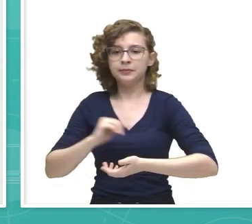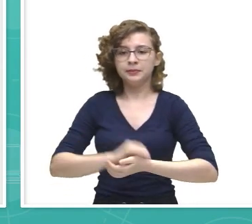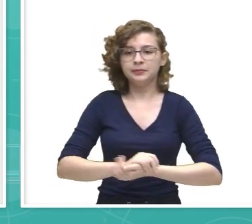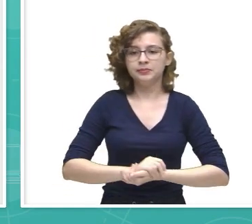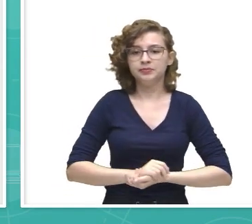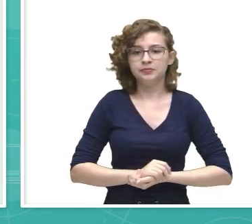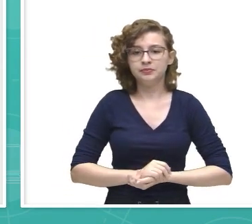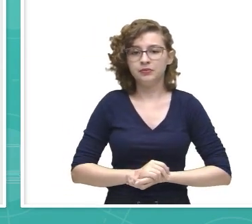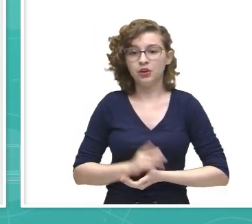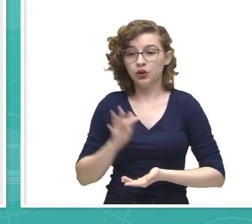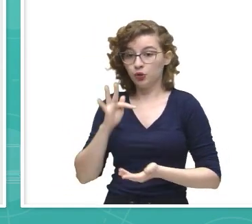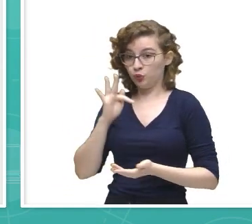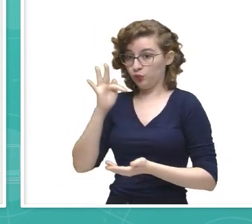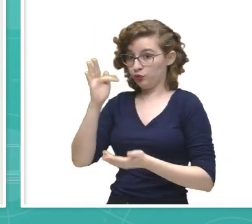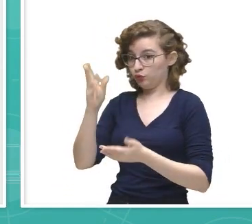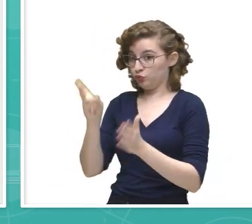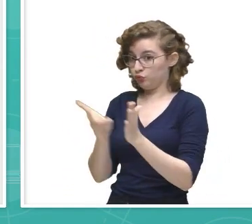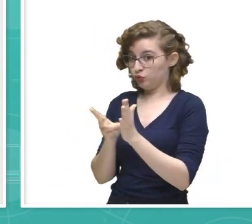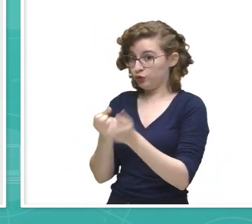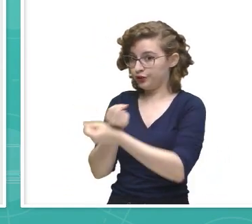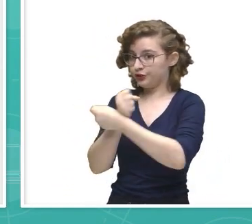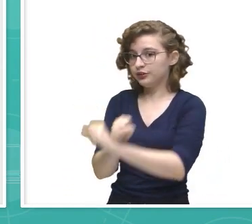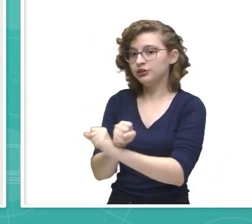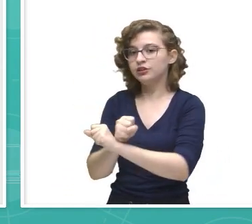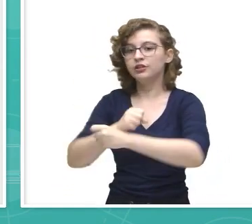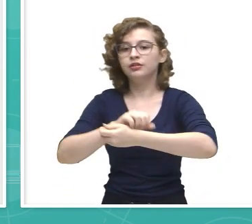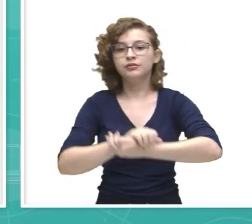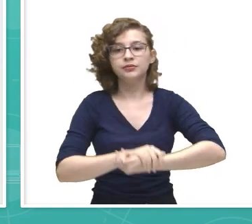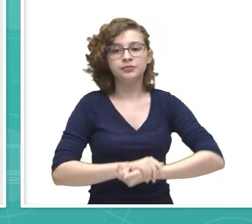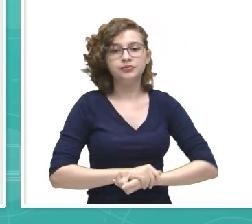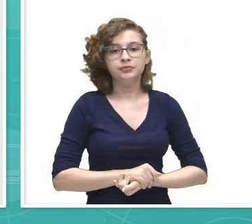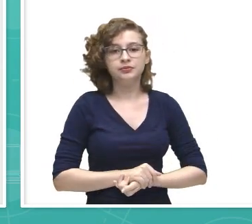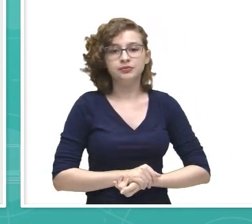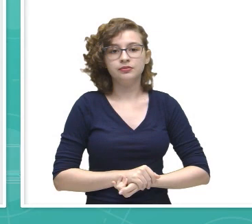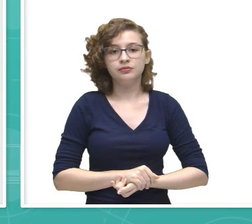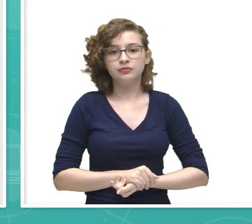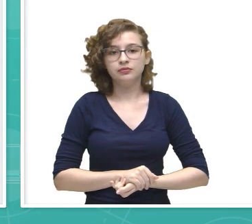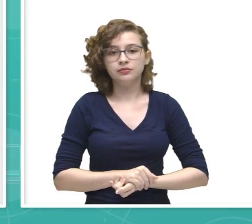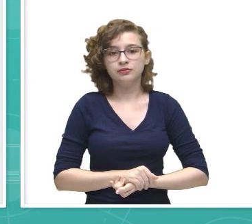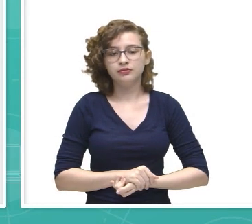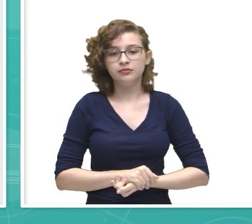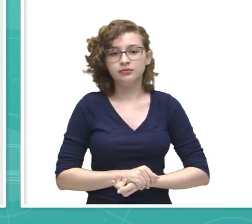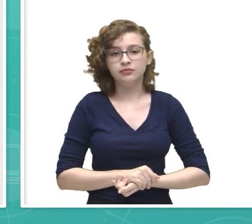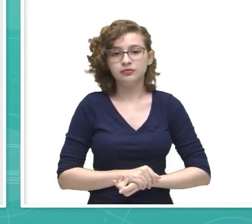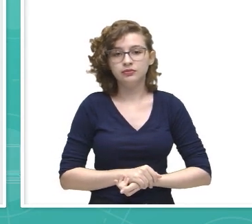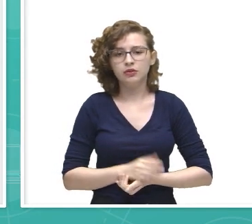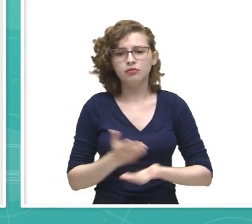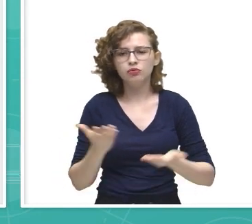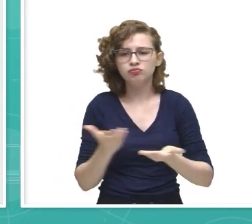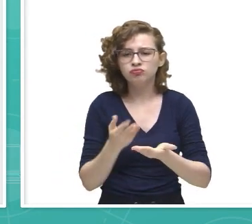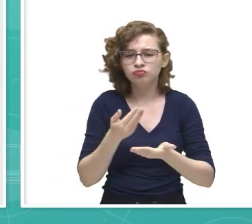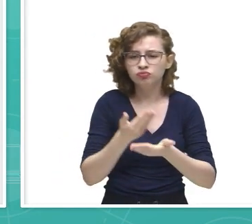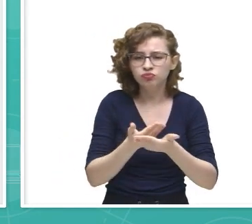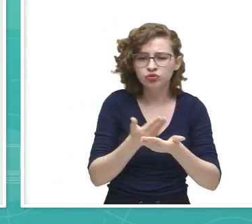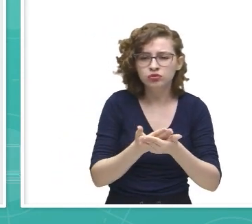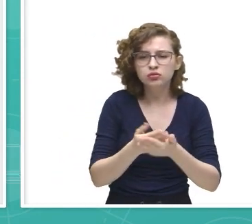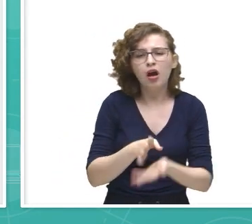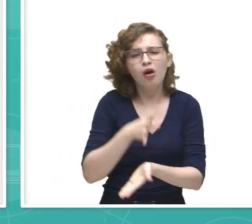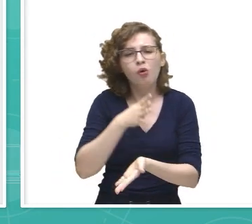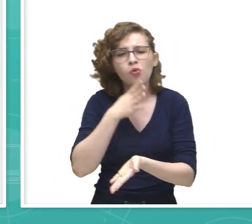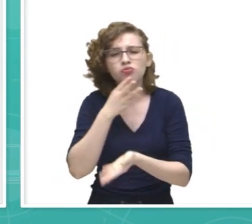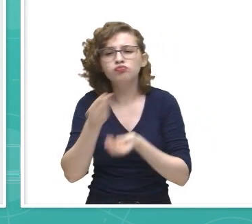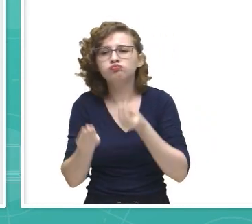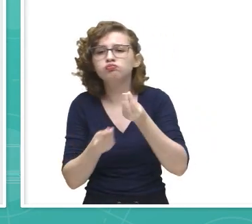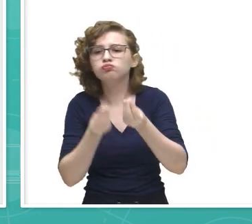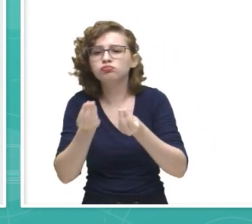tornar escravo. Ok, gente? Vamos agora para um outro momento, estudar um pouquinho e conhecer um pouquinho sobre como é que se deu